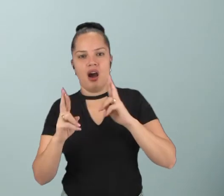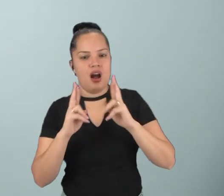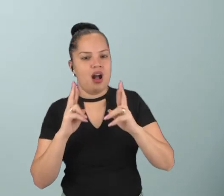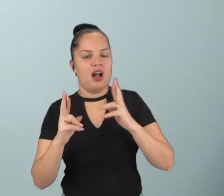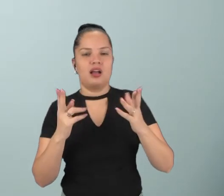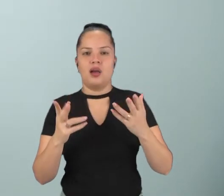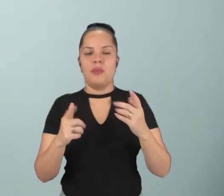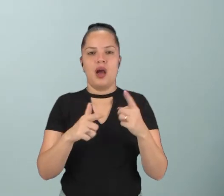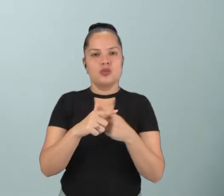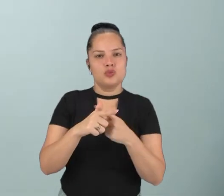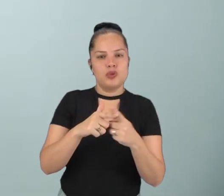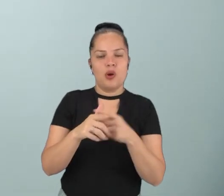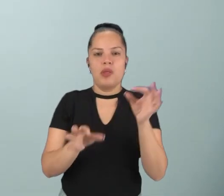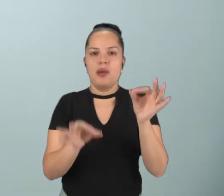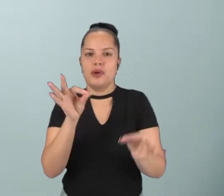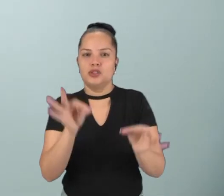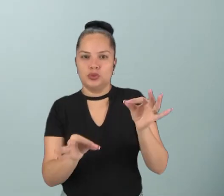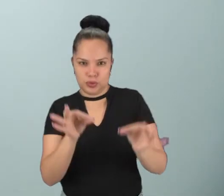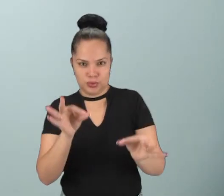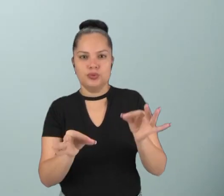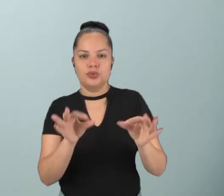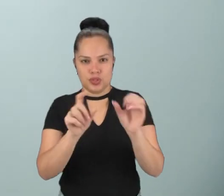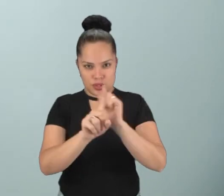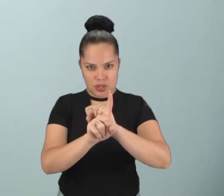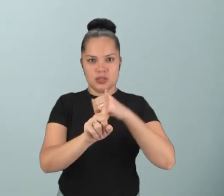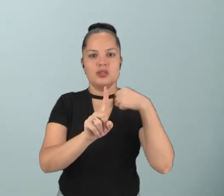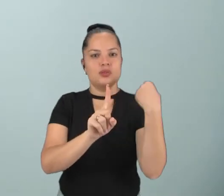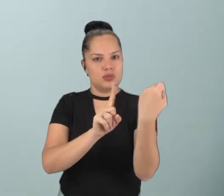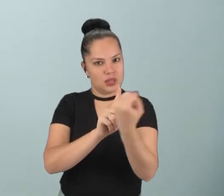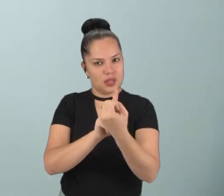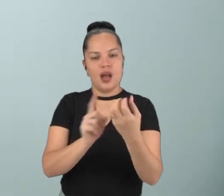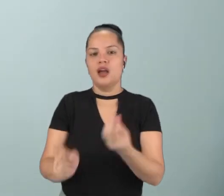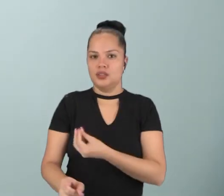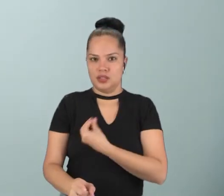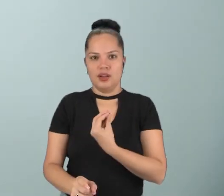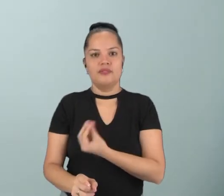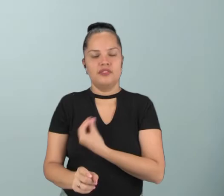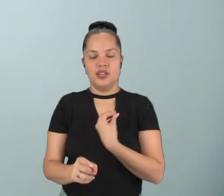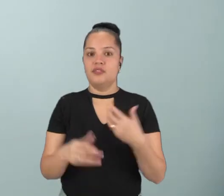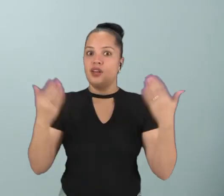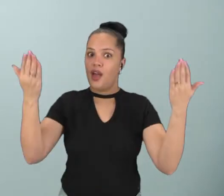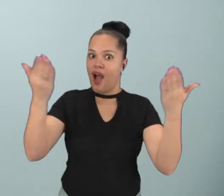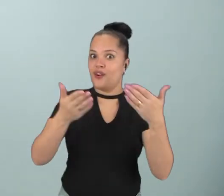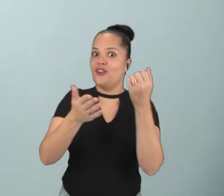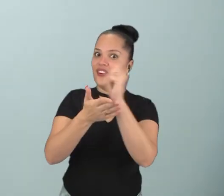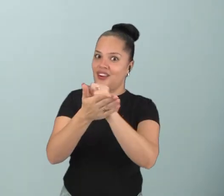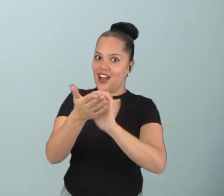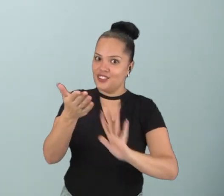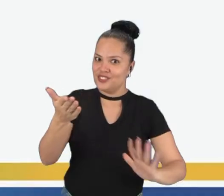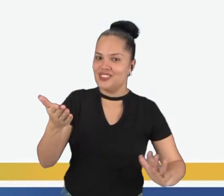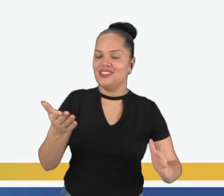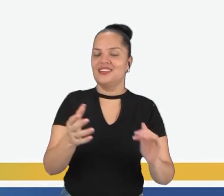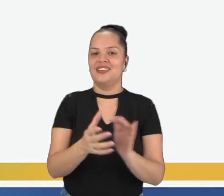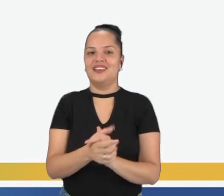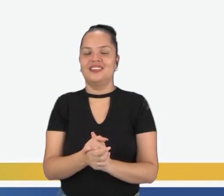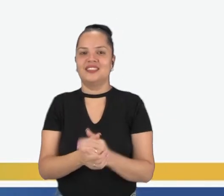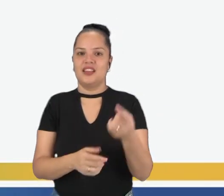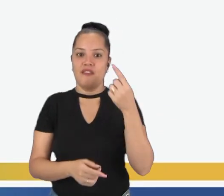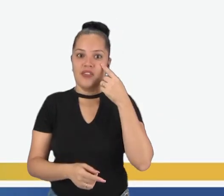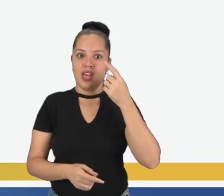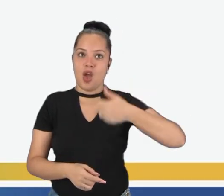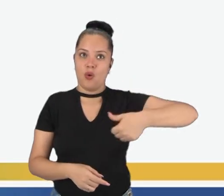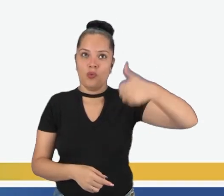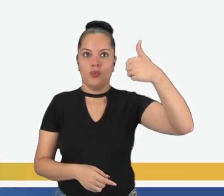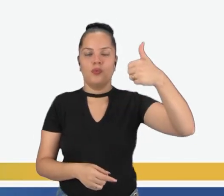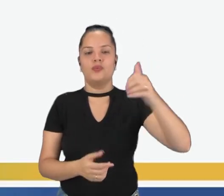das injustiças sociais e de alguns problemas mesmo que eles vivem. E vamos agora às nossas atividades, né, gente? Nós temos aqui a